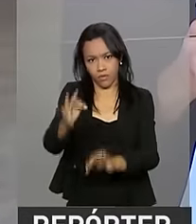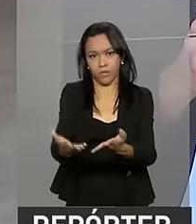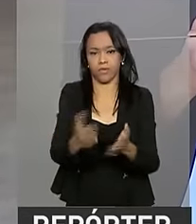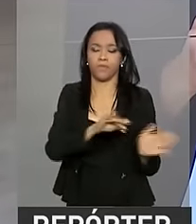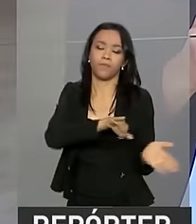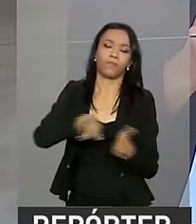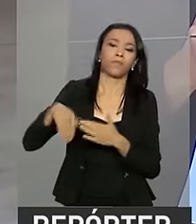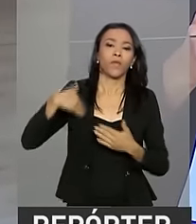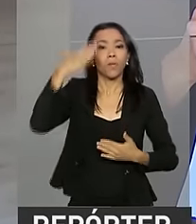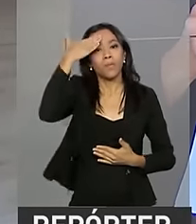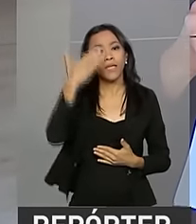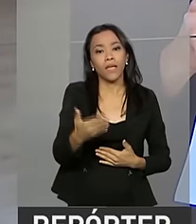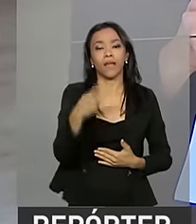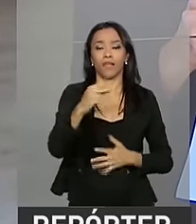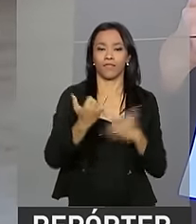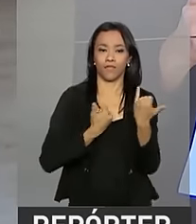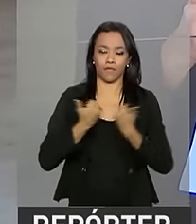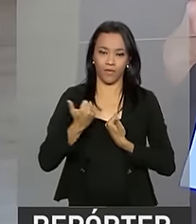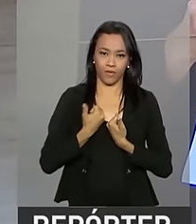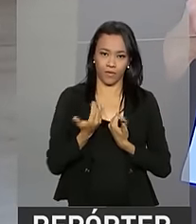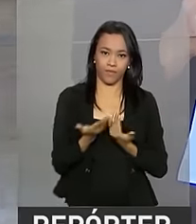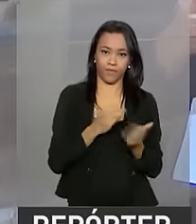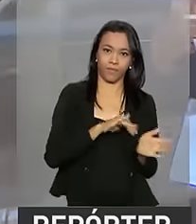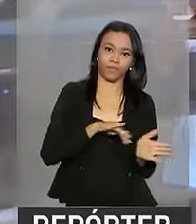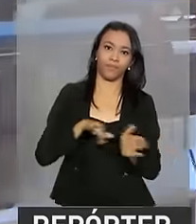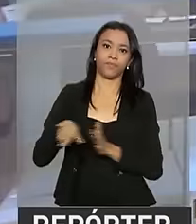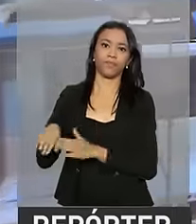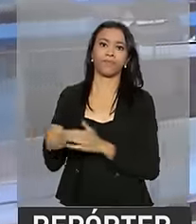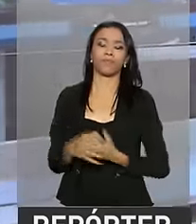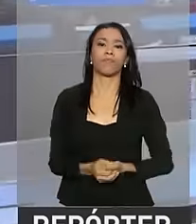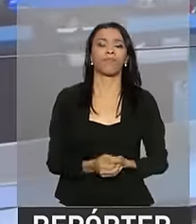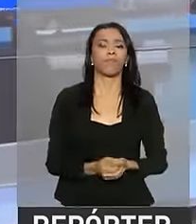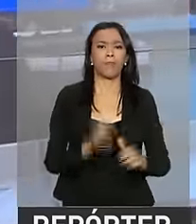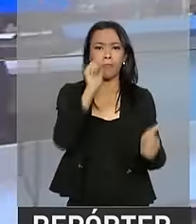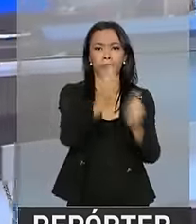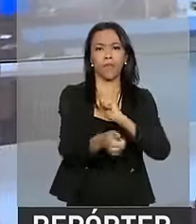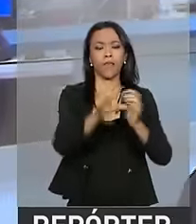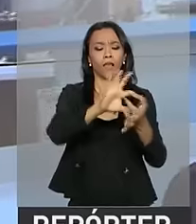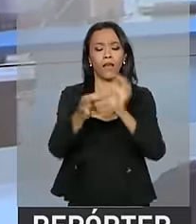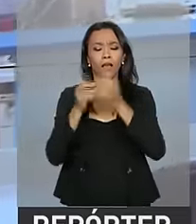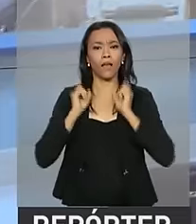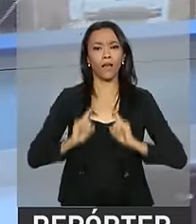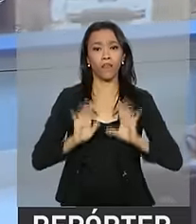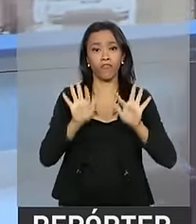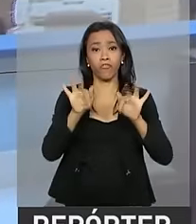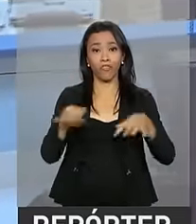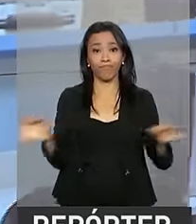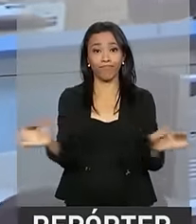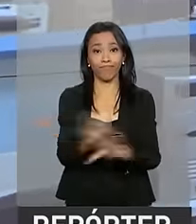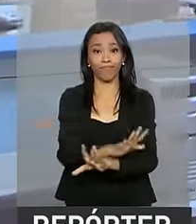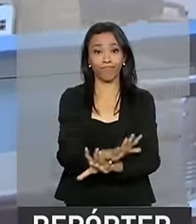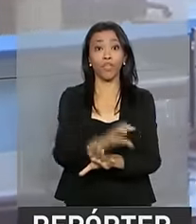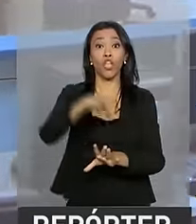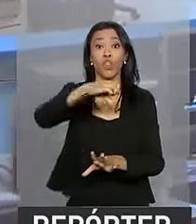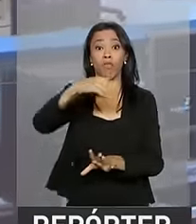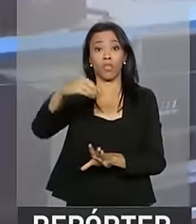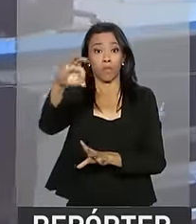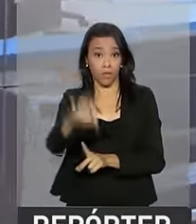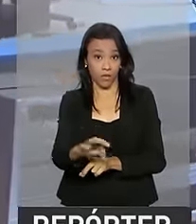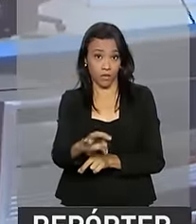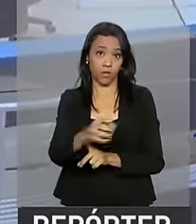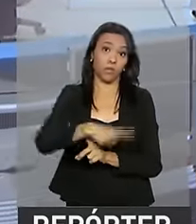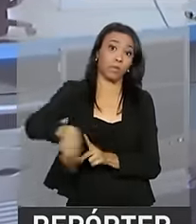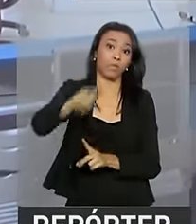obrigado Paulo pelas informações ao vivo a paralimpíada terminou e mais de 90% dos turistas